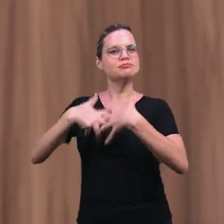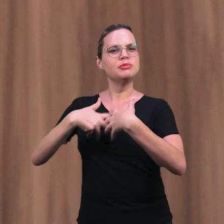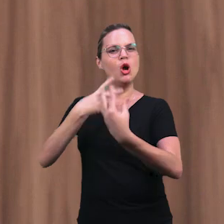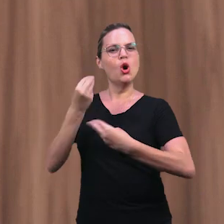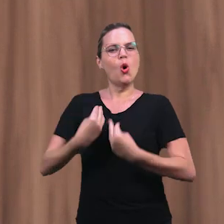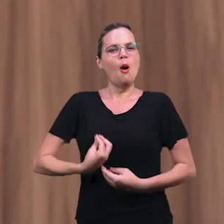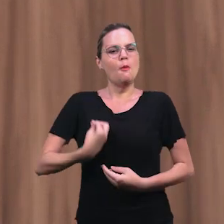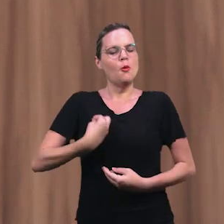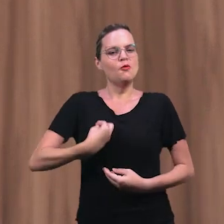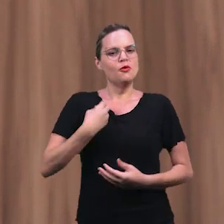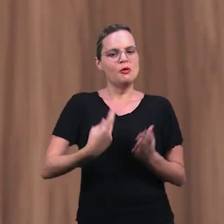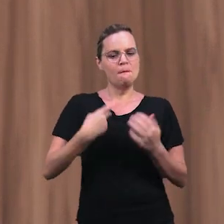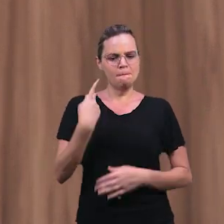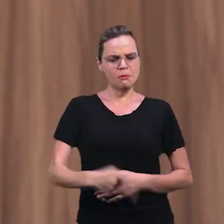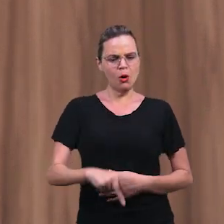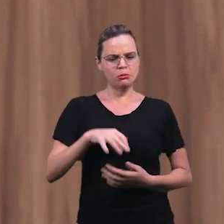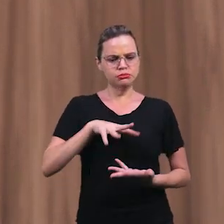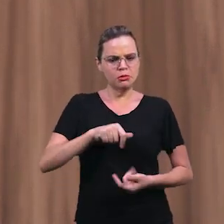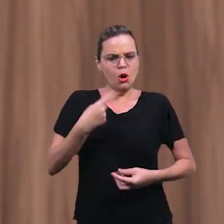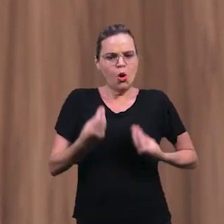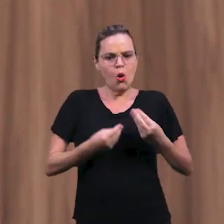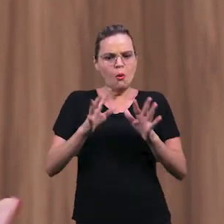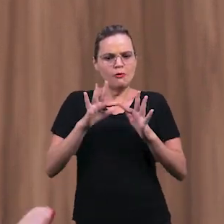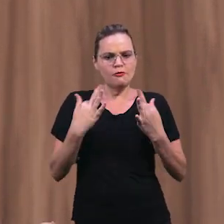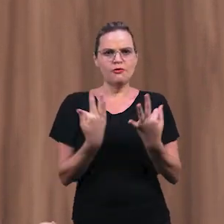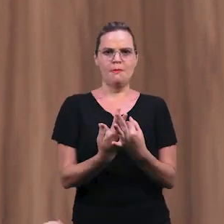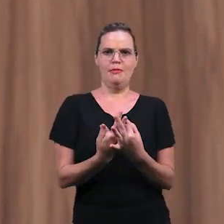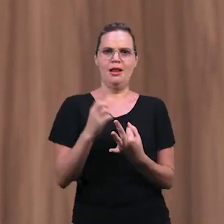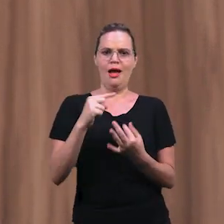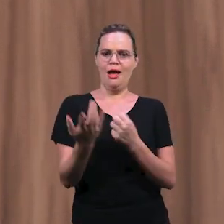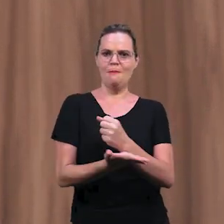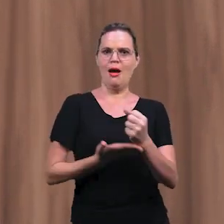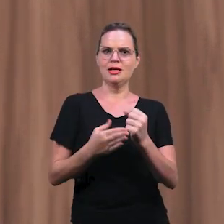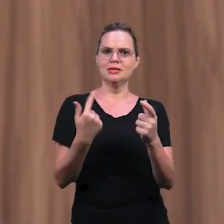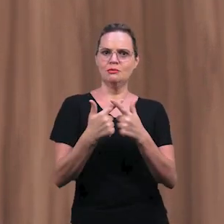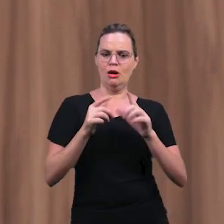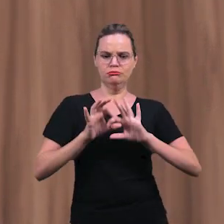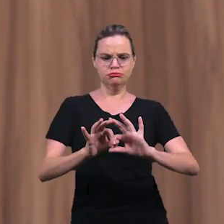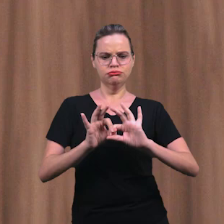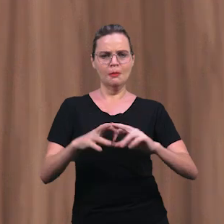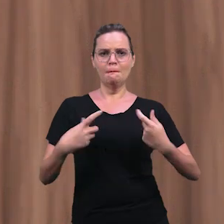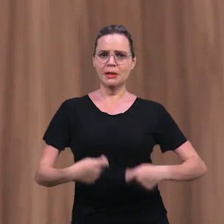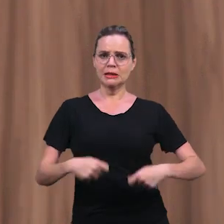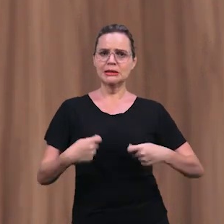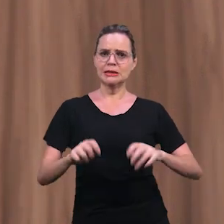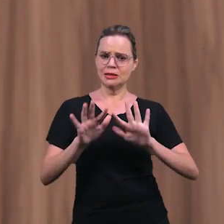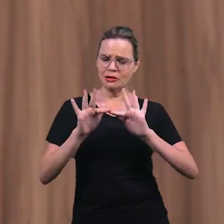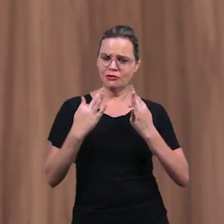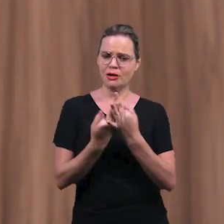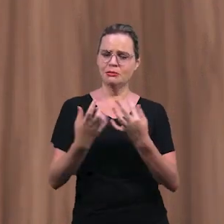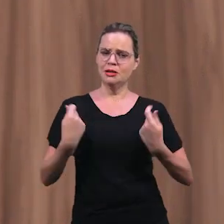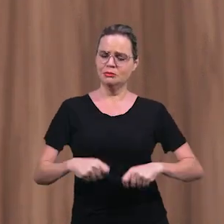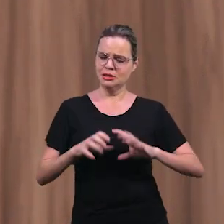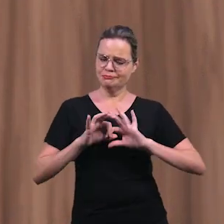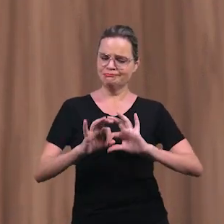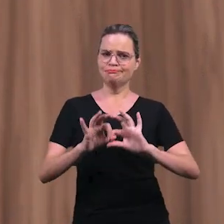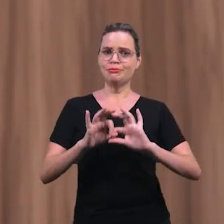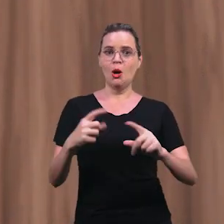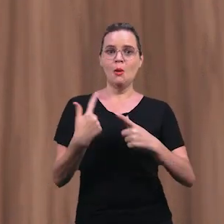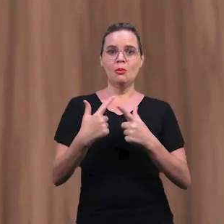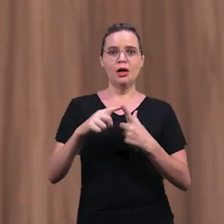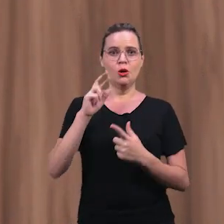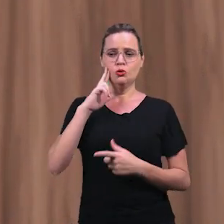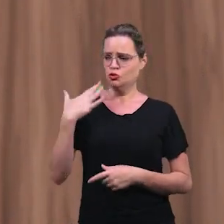pensar nisso, no fortalecimento da família como instituição que trabalha junto, né? Afinal de contas, nós fomos chamados para esse